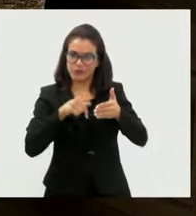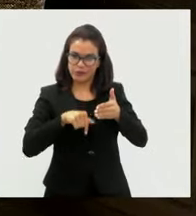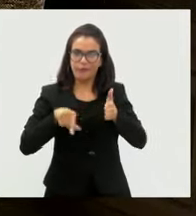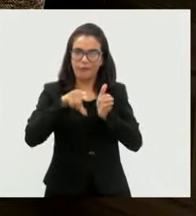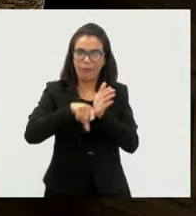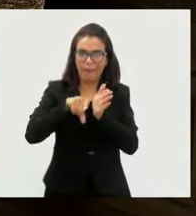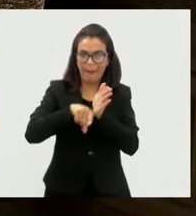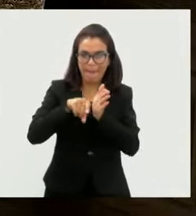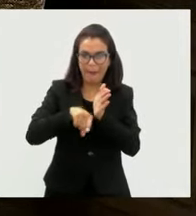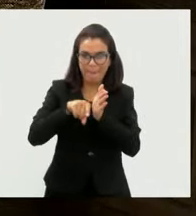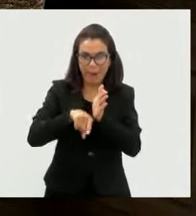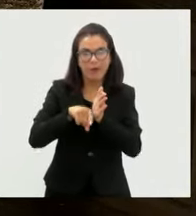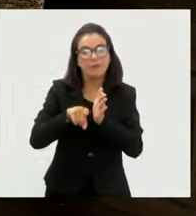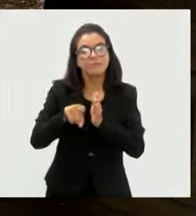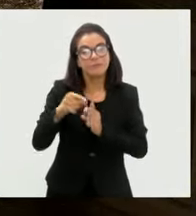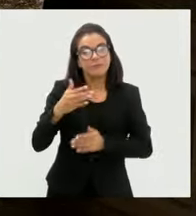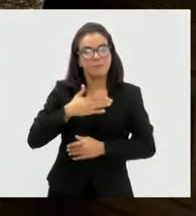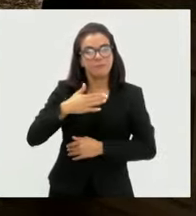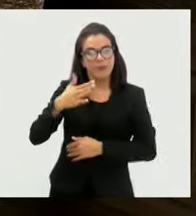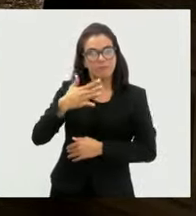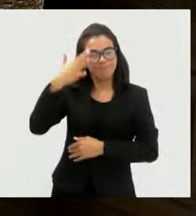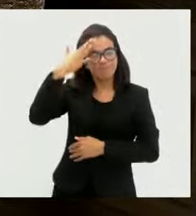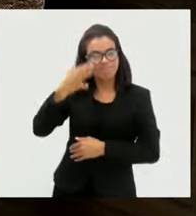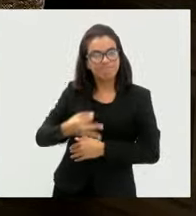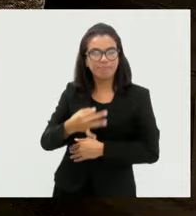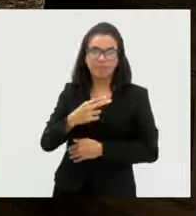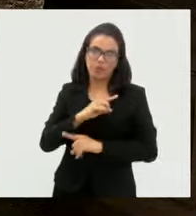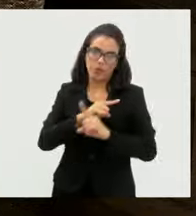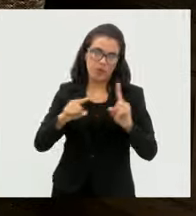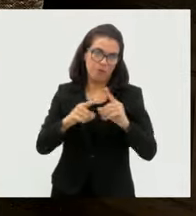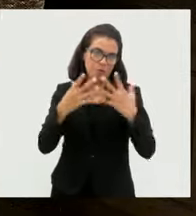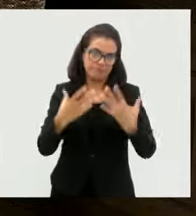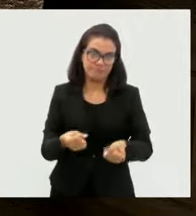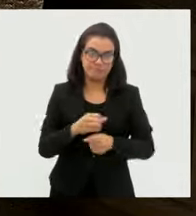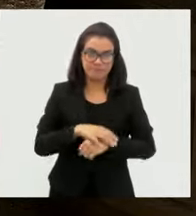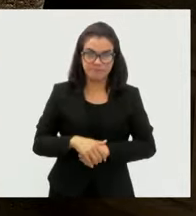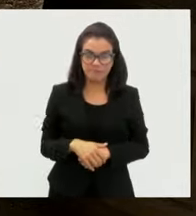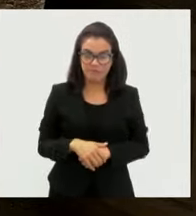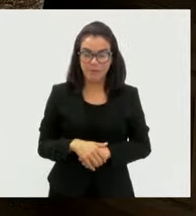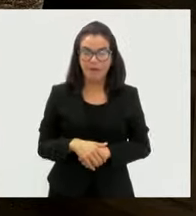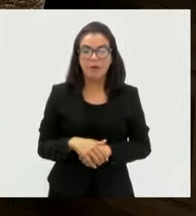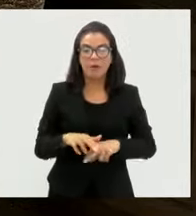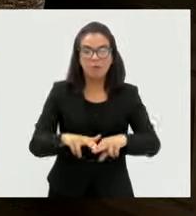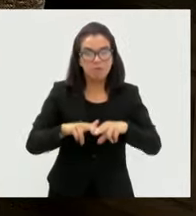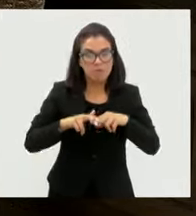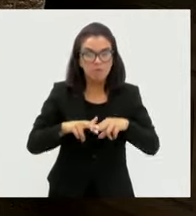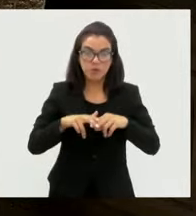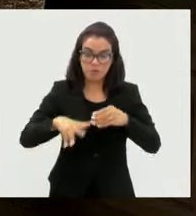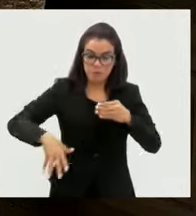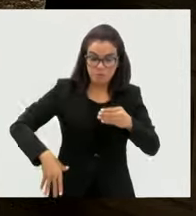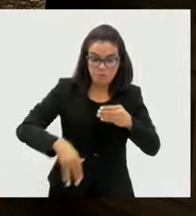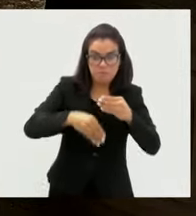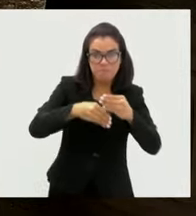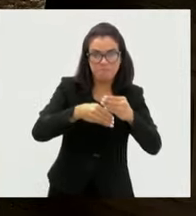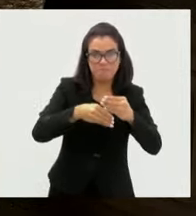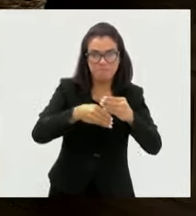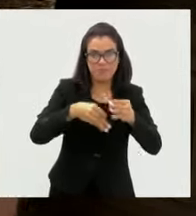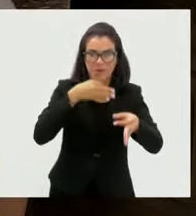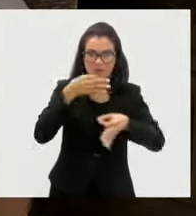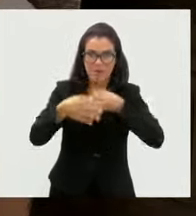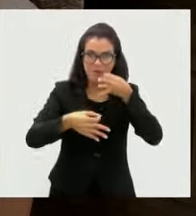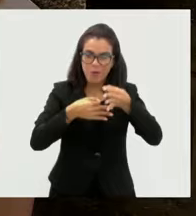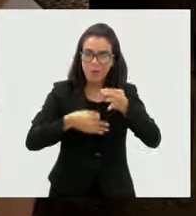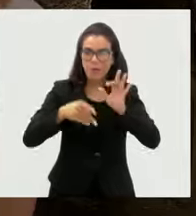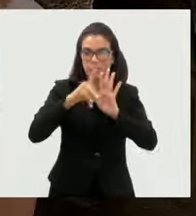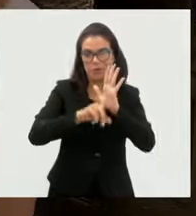meu entendimento, não podem mais ser concedidos. Então, fiz essa ressalva para o